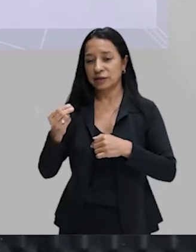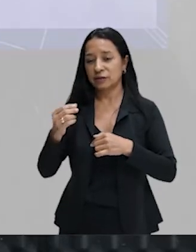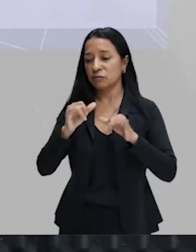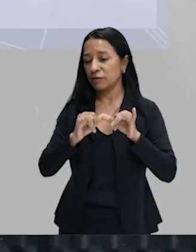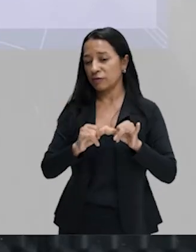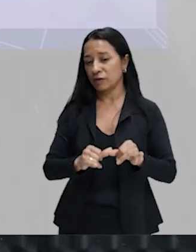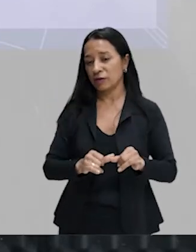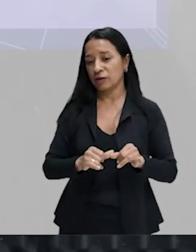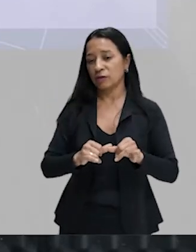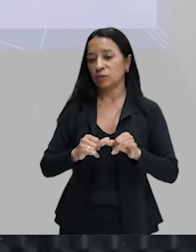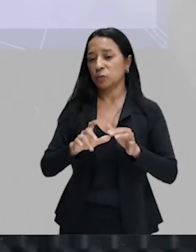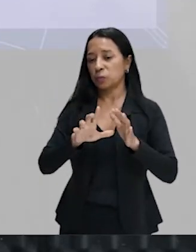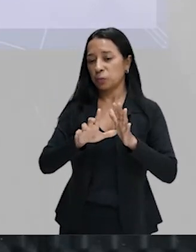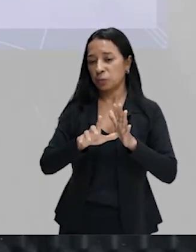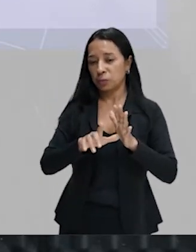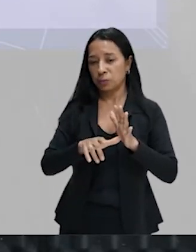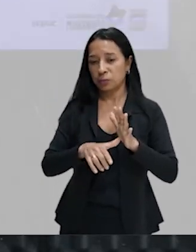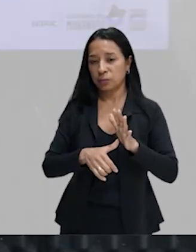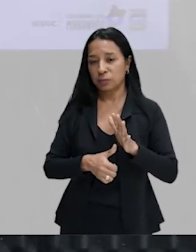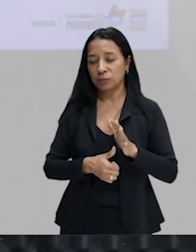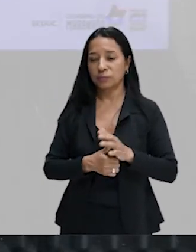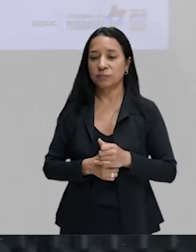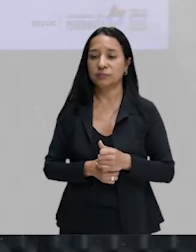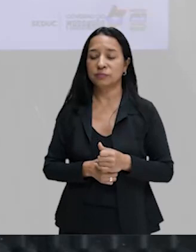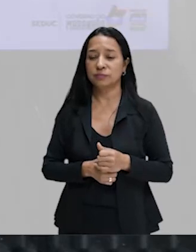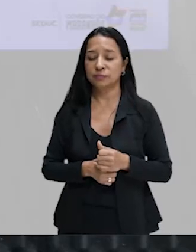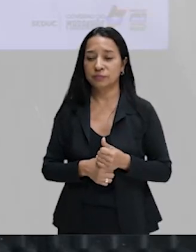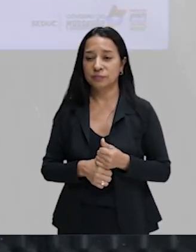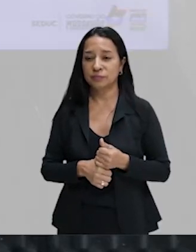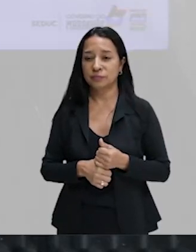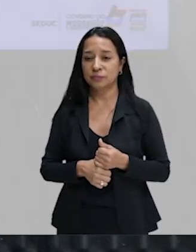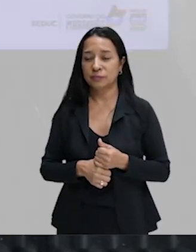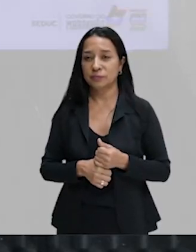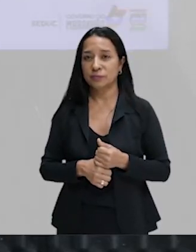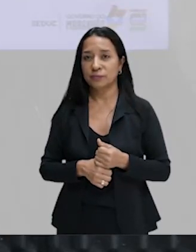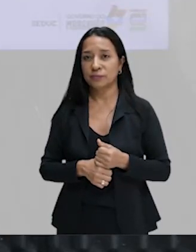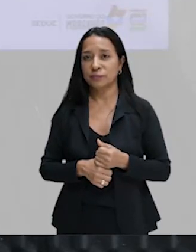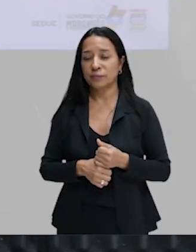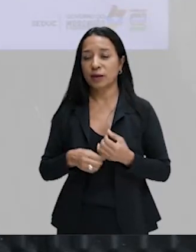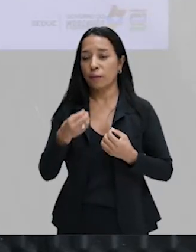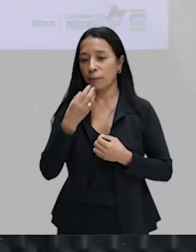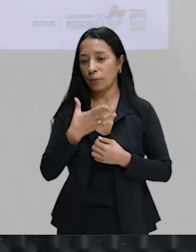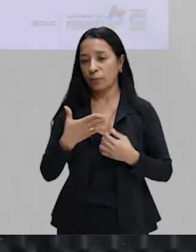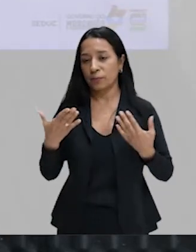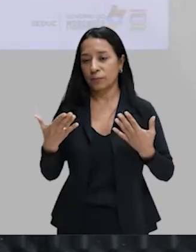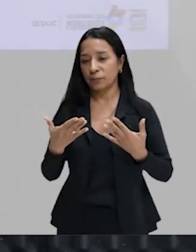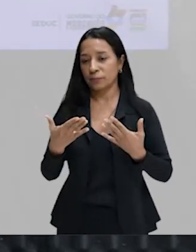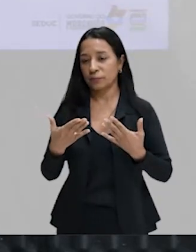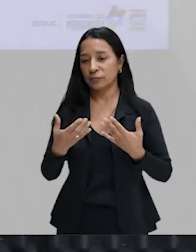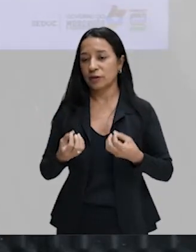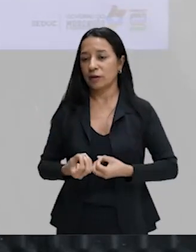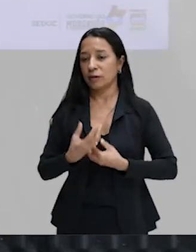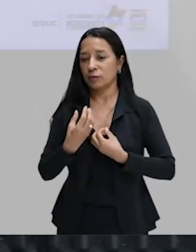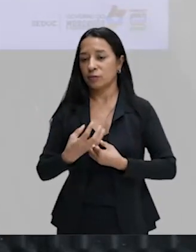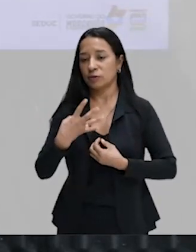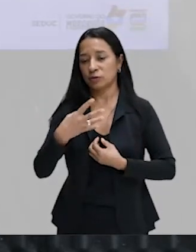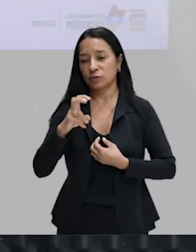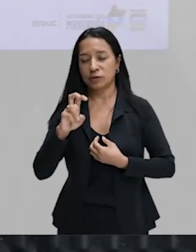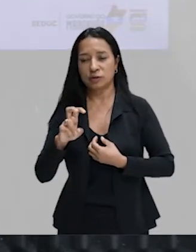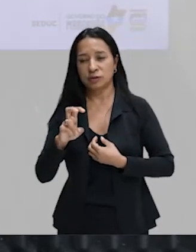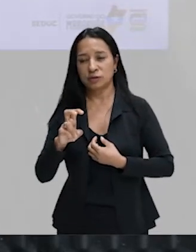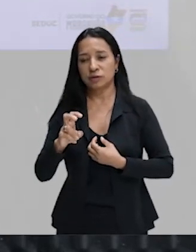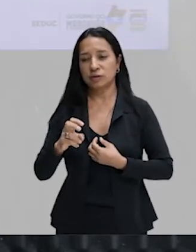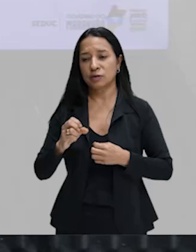uma crítica aos outros compositores dessa época. Bom, a produção de 45 é